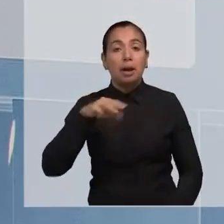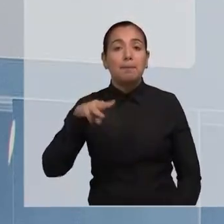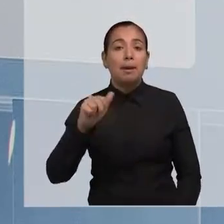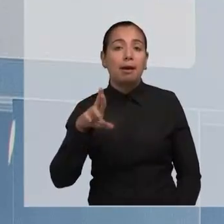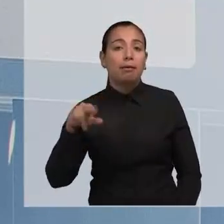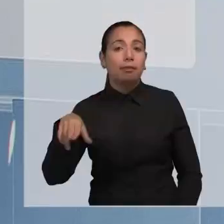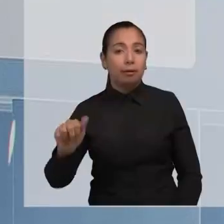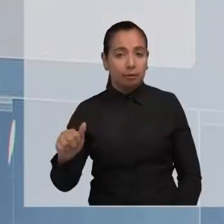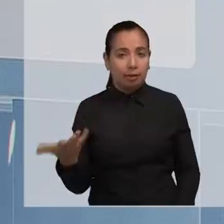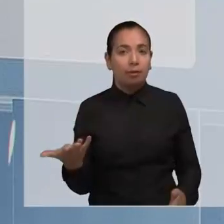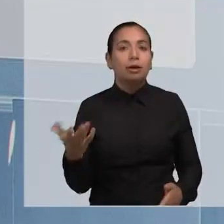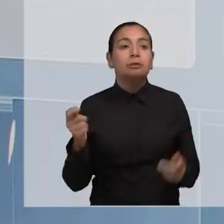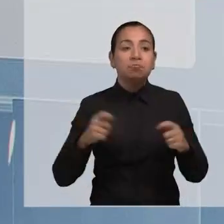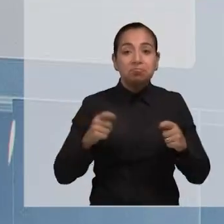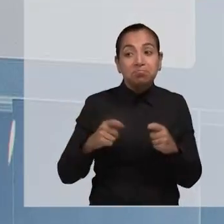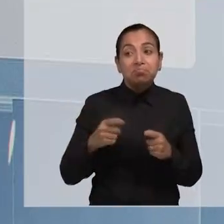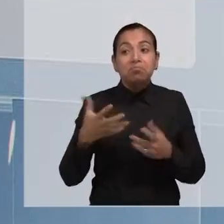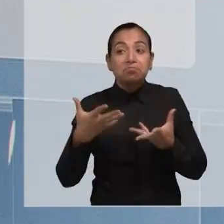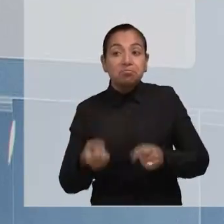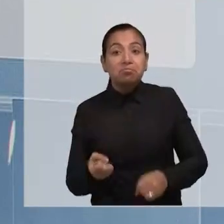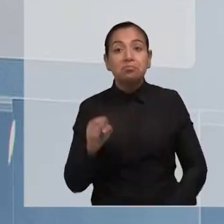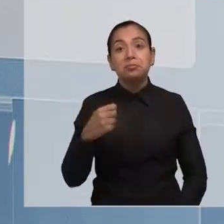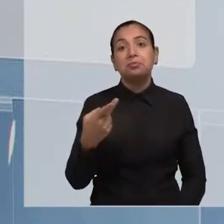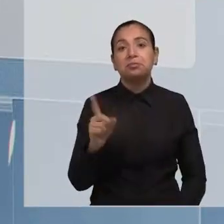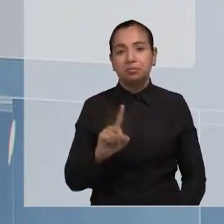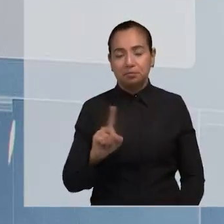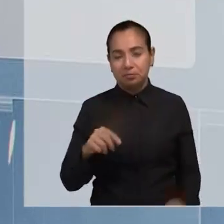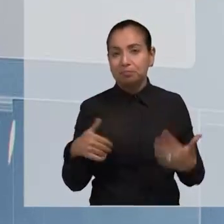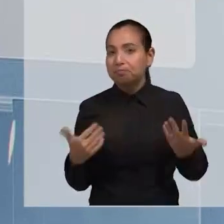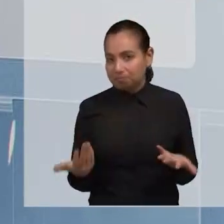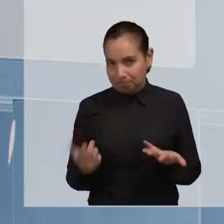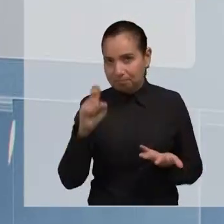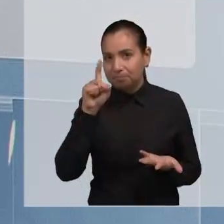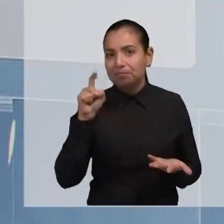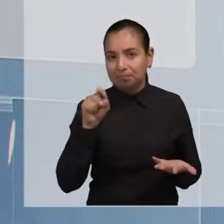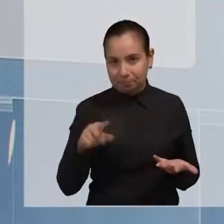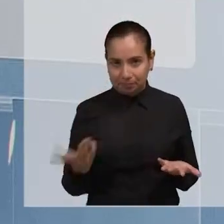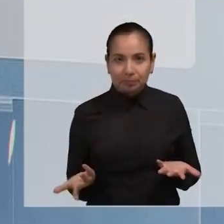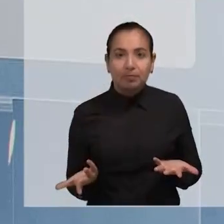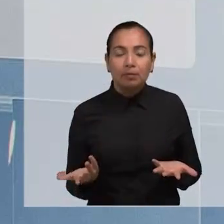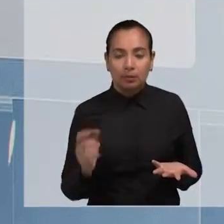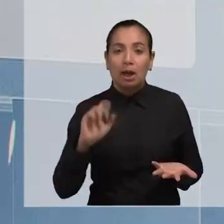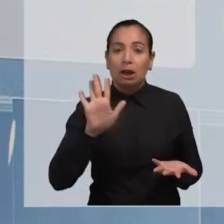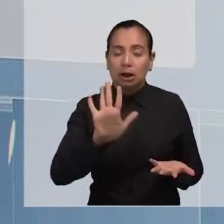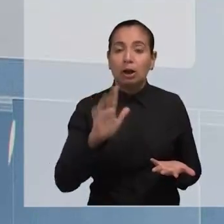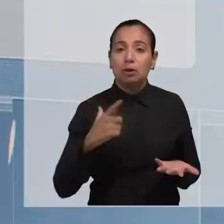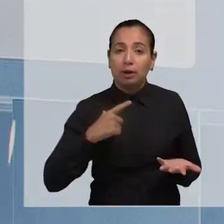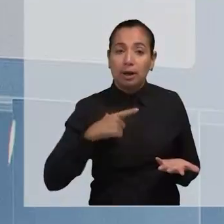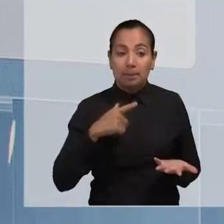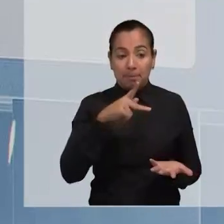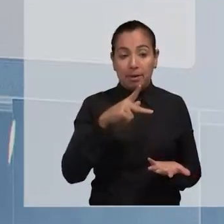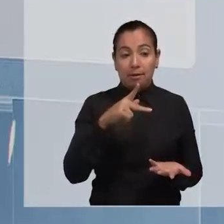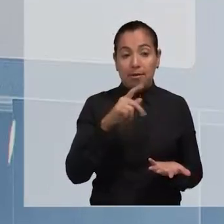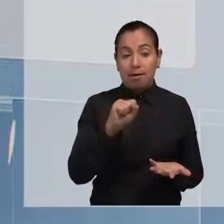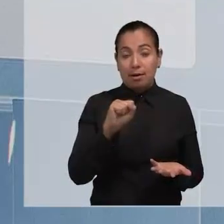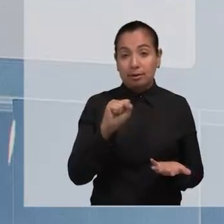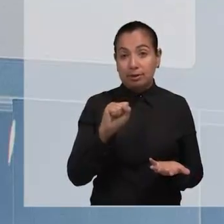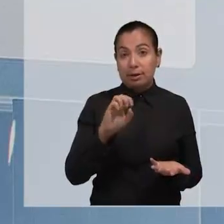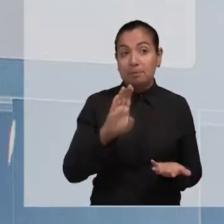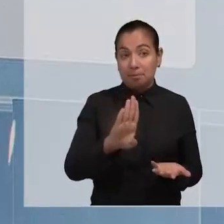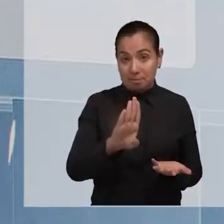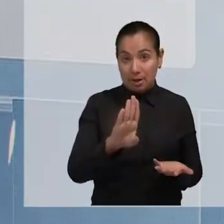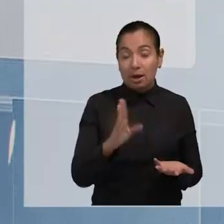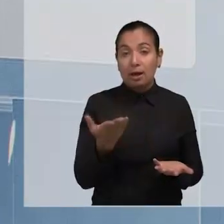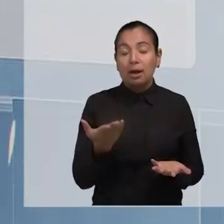não. O Ciro, hoje, o que está aberto para ele mesmo é o PSB, se ele conseguir o PSB. O PSB é o seguinte, o PSB tem